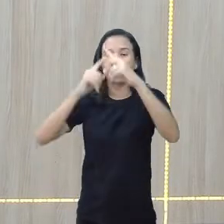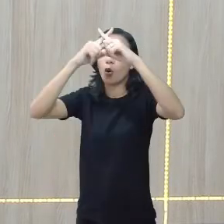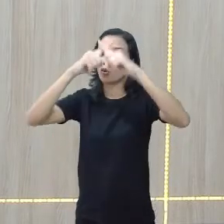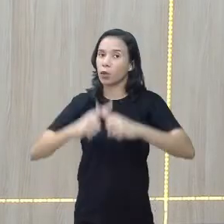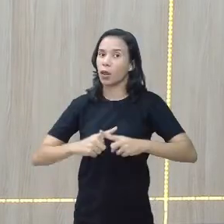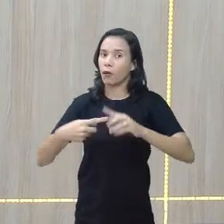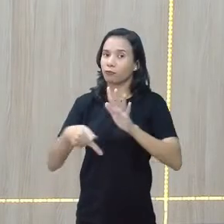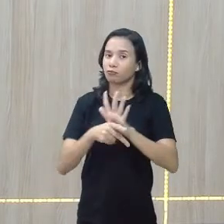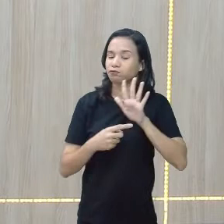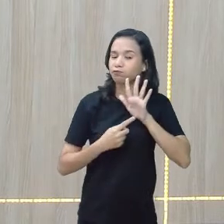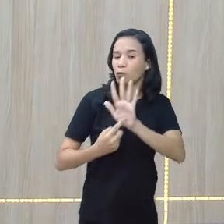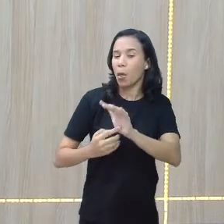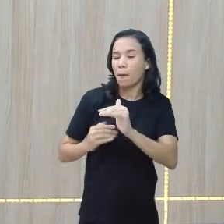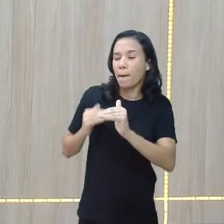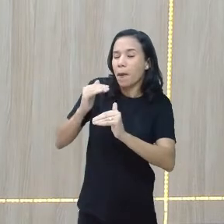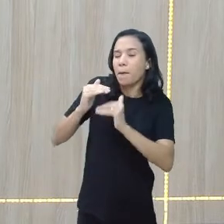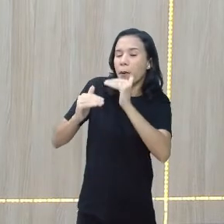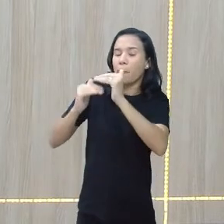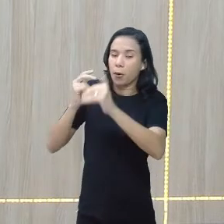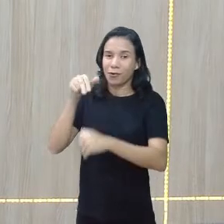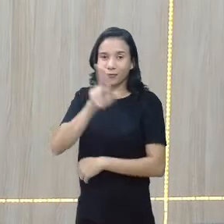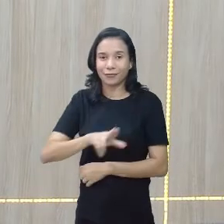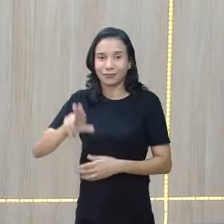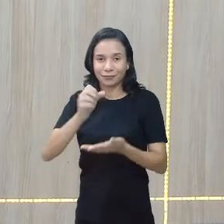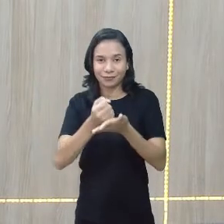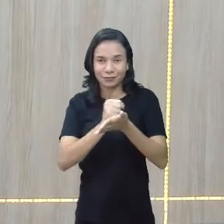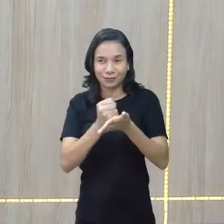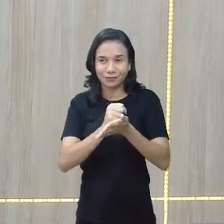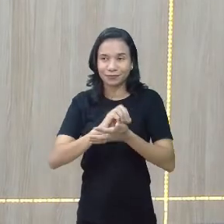vai oferecer a partir da utilização do jogo.